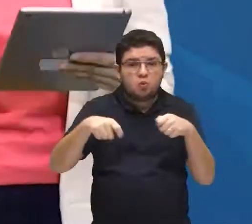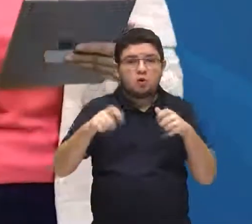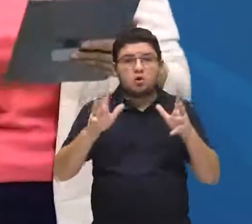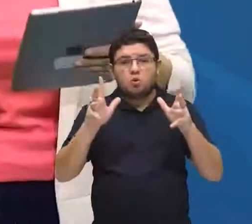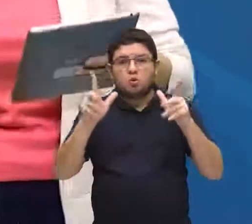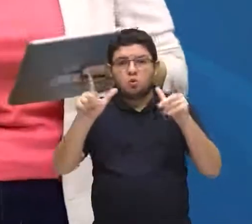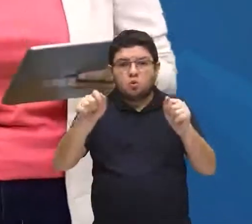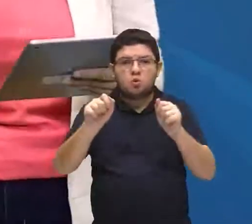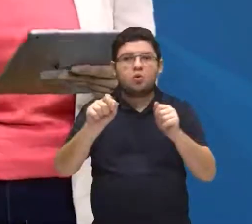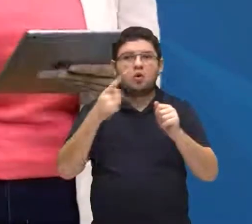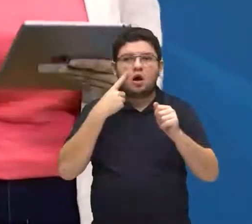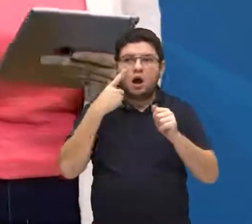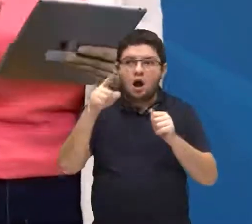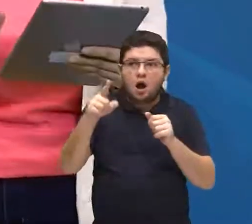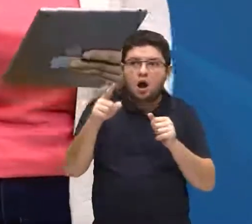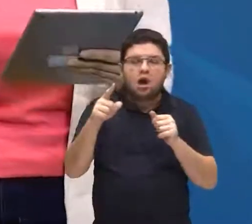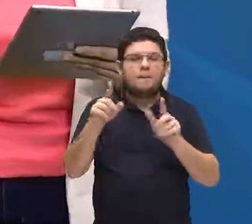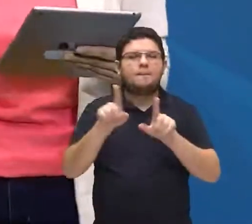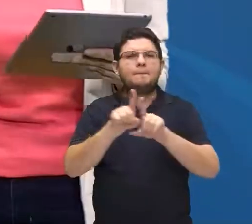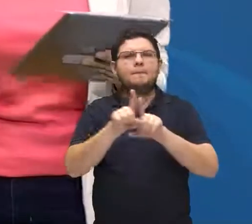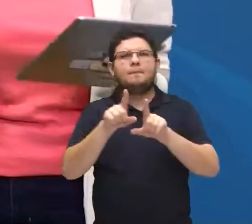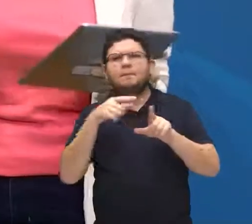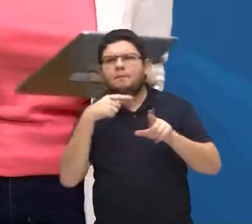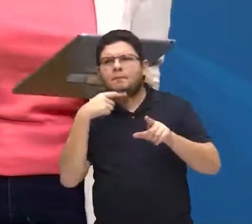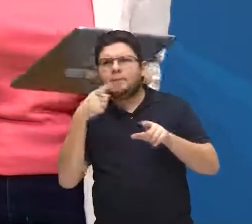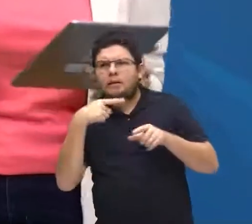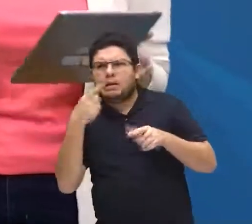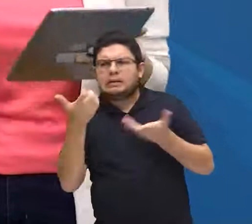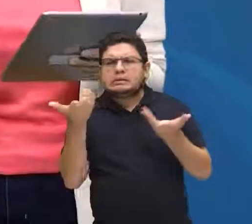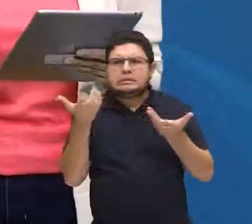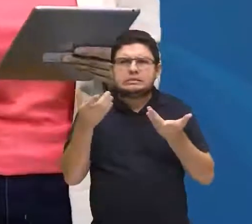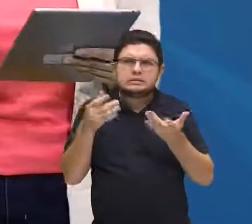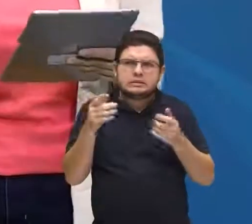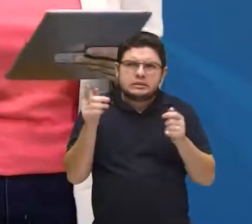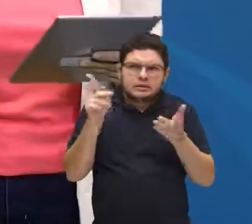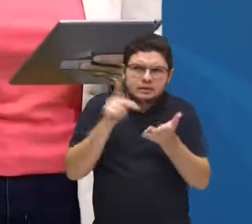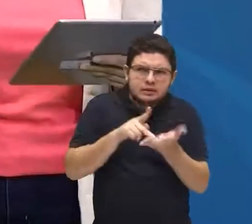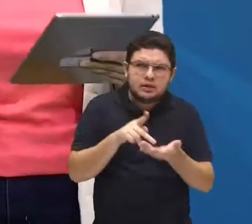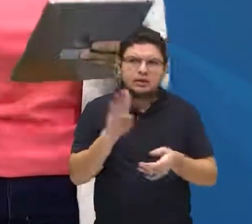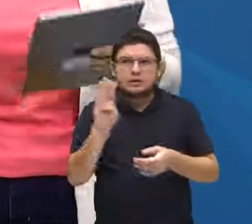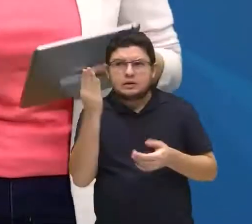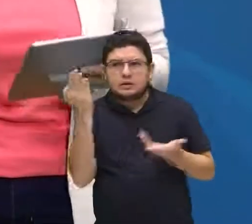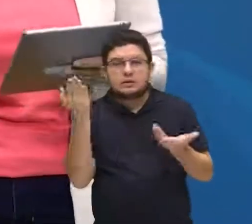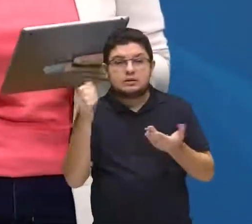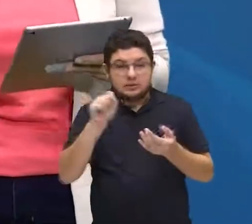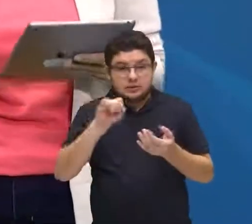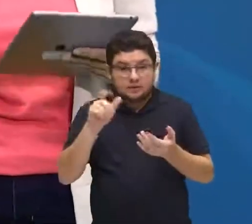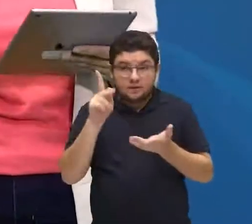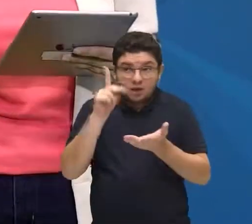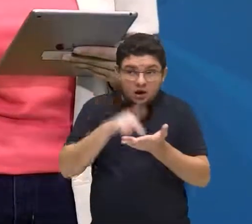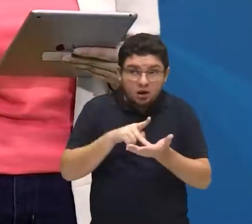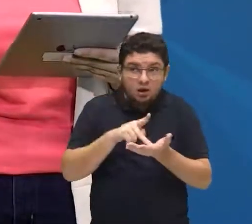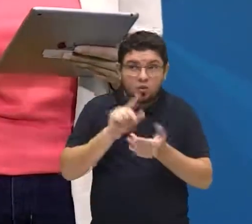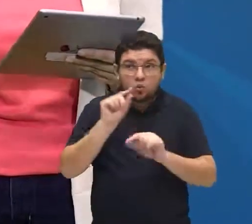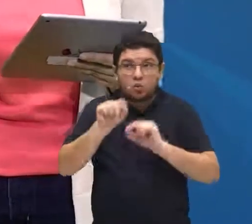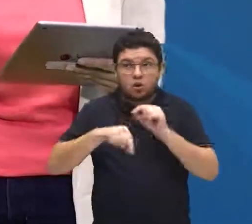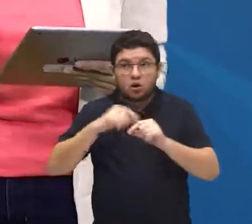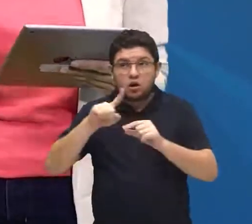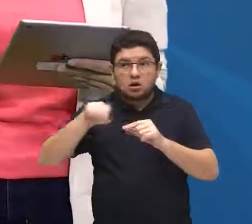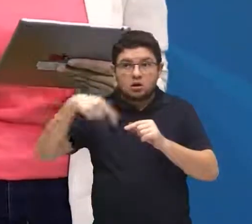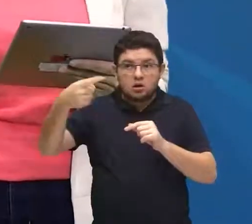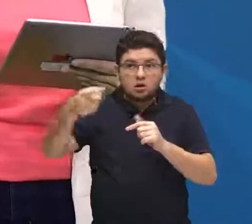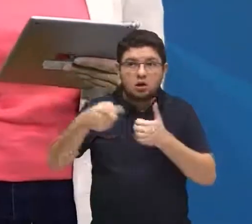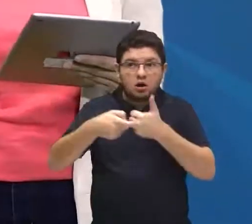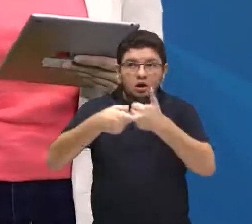página, compartilha e fica na dúvida se é verdade ou não. Mas, se for verdade, eu vou estar tendo algum benefício,